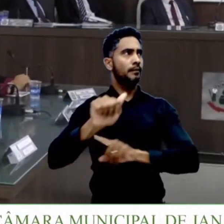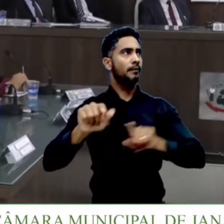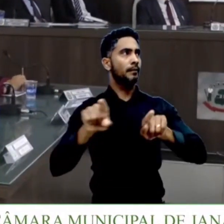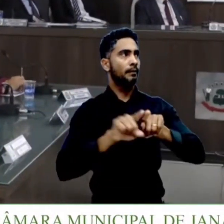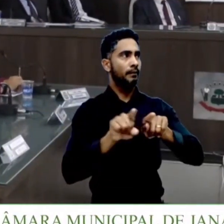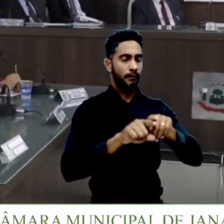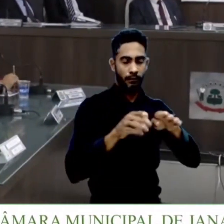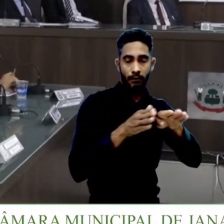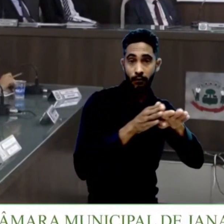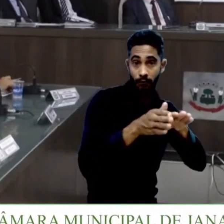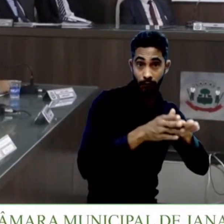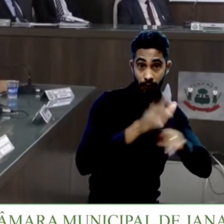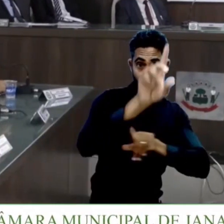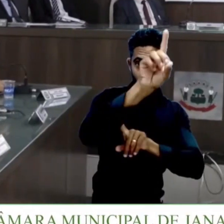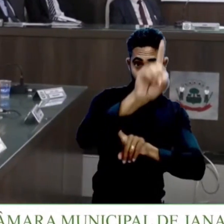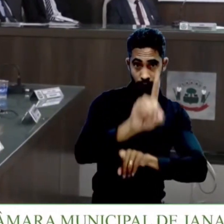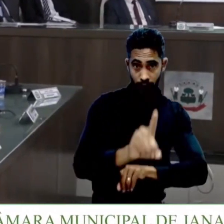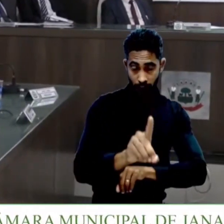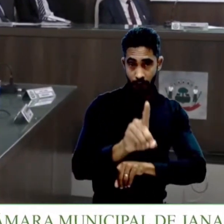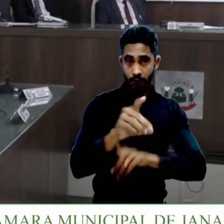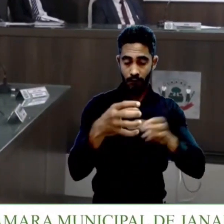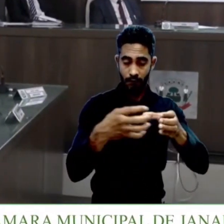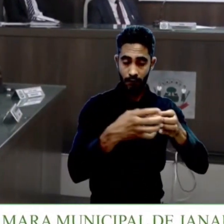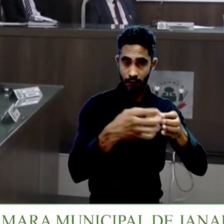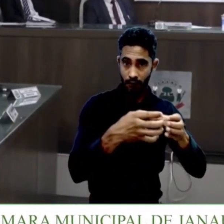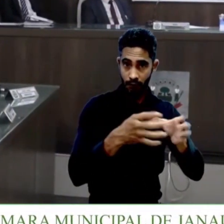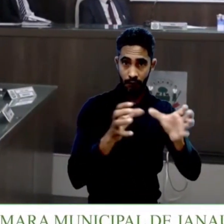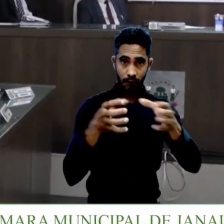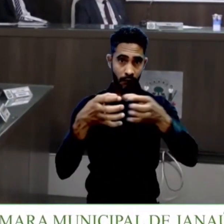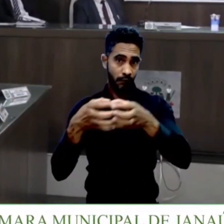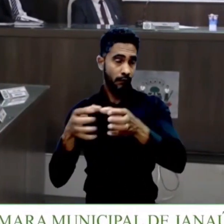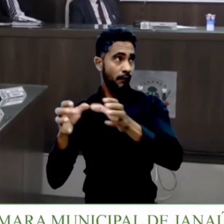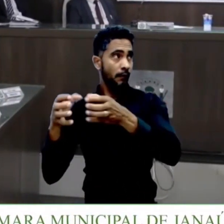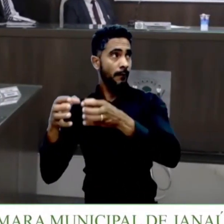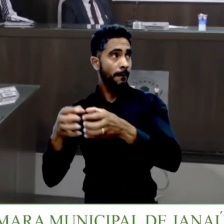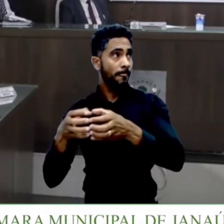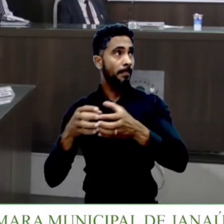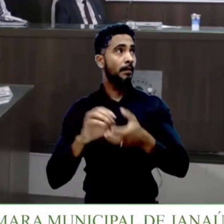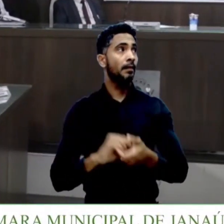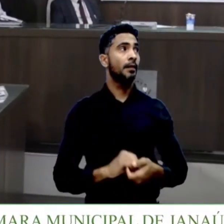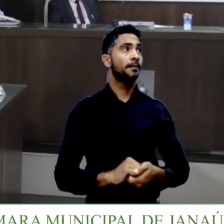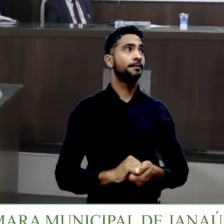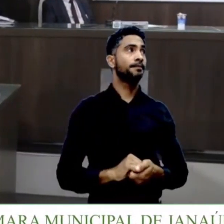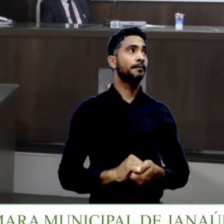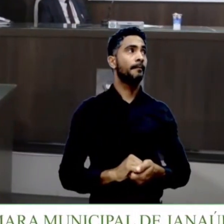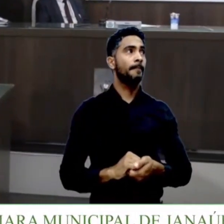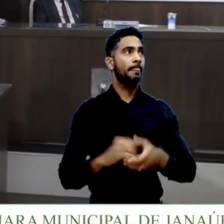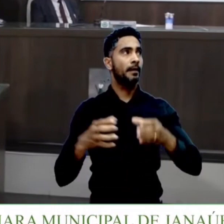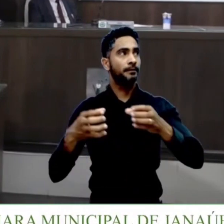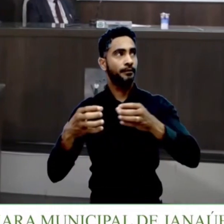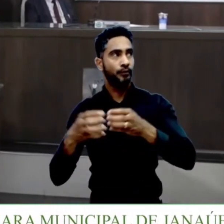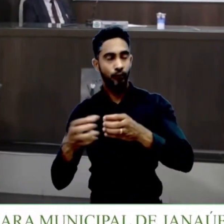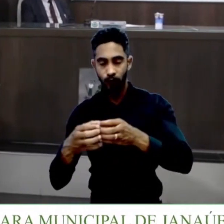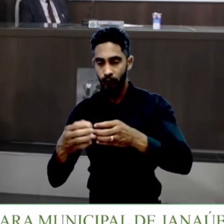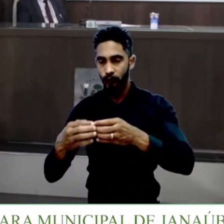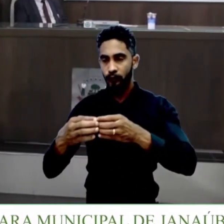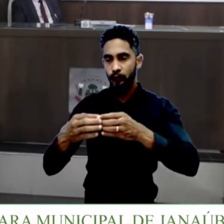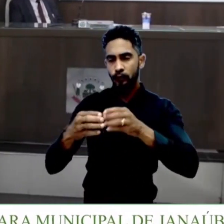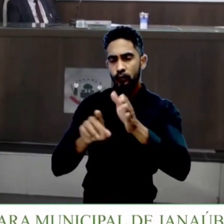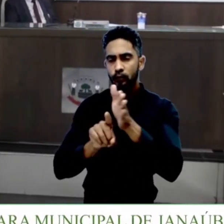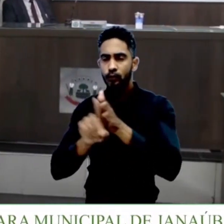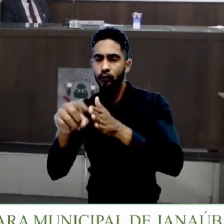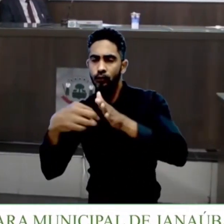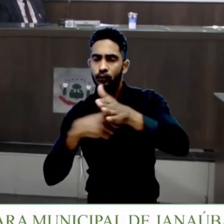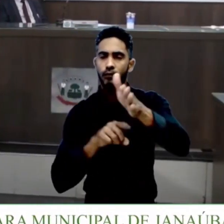o Conselho Diretor, formado pelas organizações que integram o quadro social, o Conselho Consultivo, formado